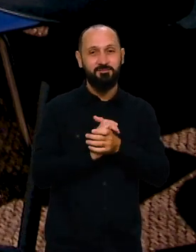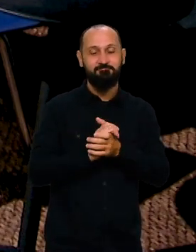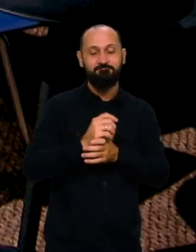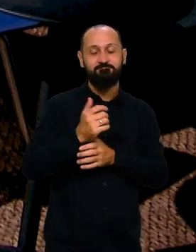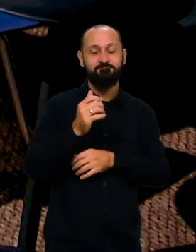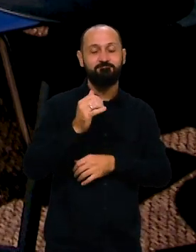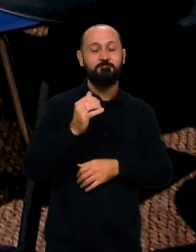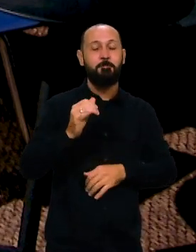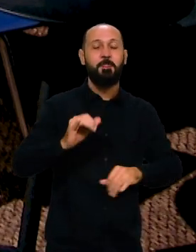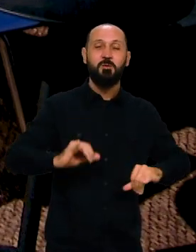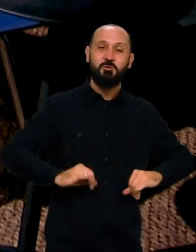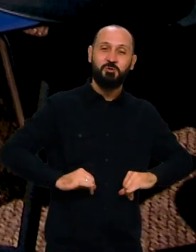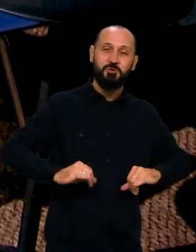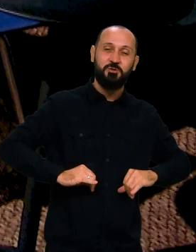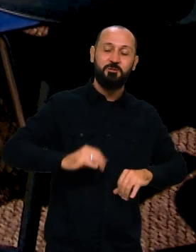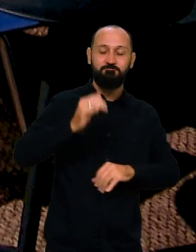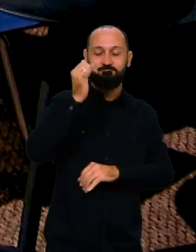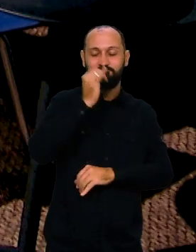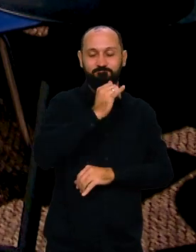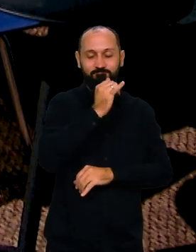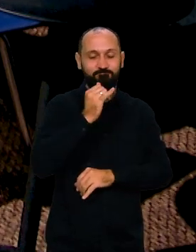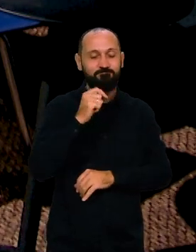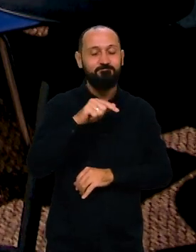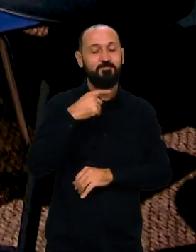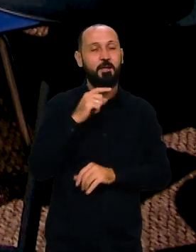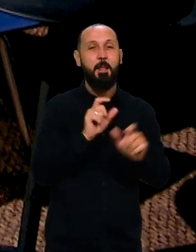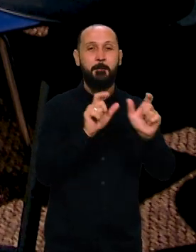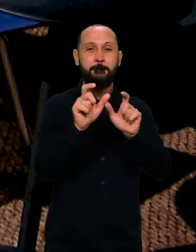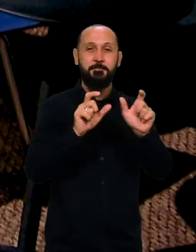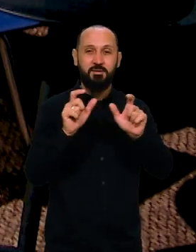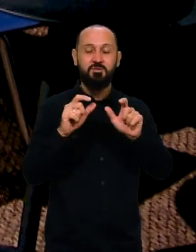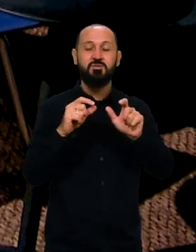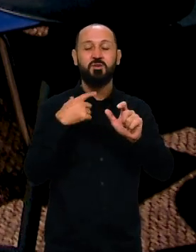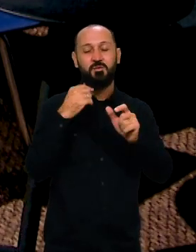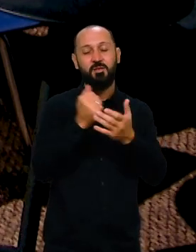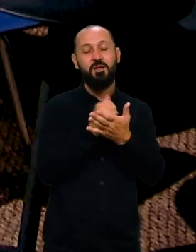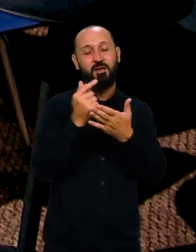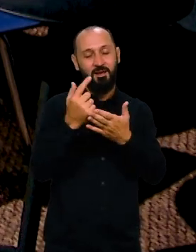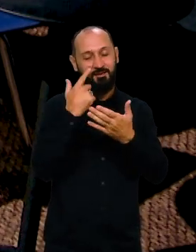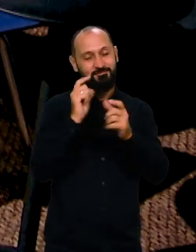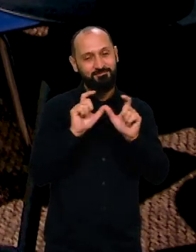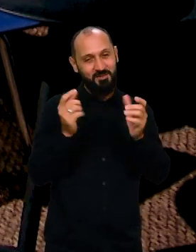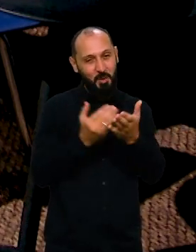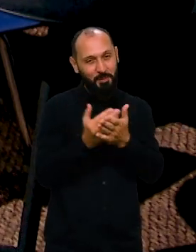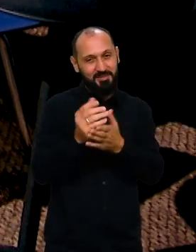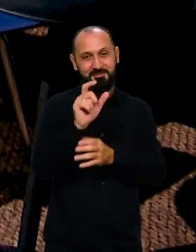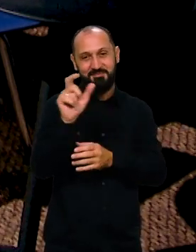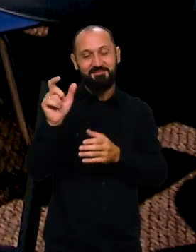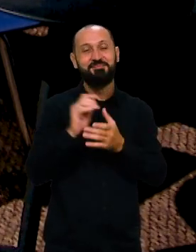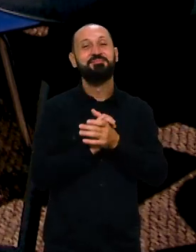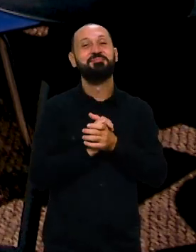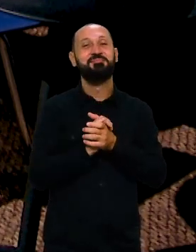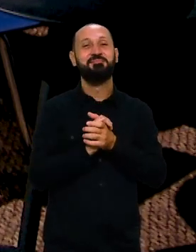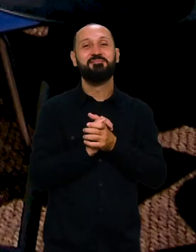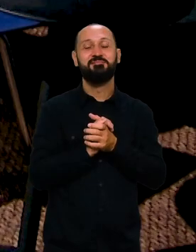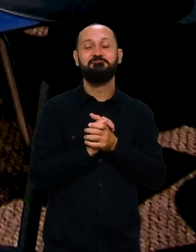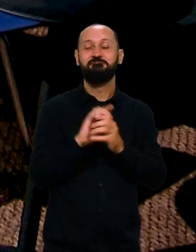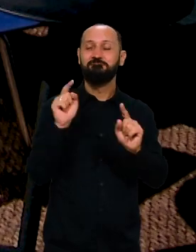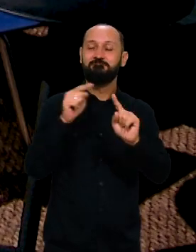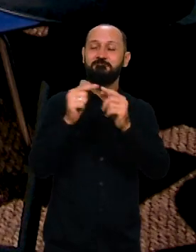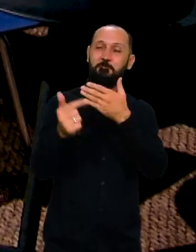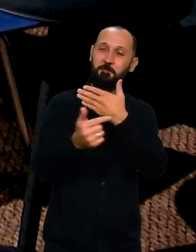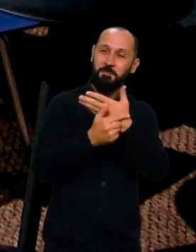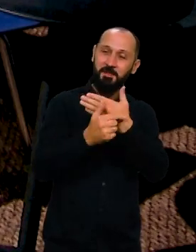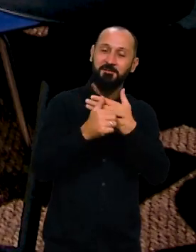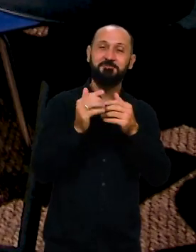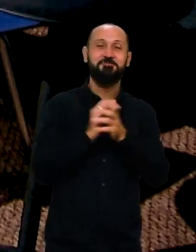que eu posso. Sacrifício, sagrado ofício, né? Etimologia das palavras Etimologia das maravilhosa. palavras, exatamente. Está cumprindo